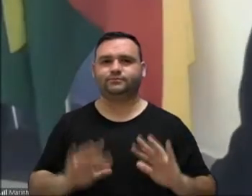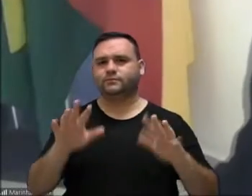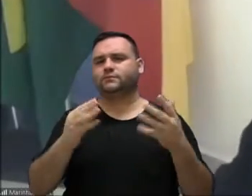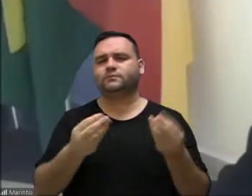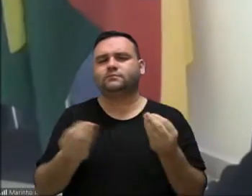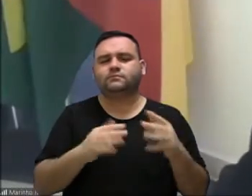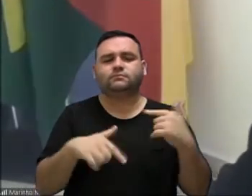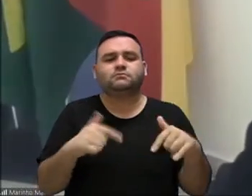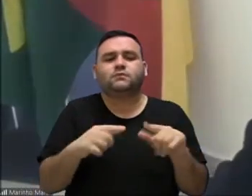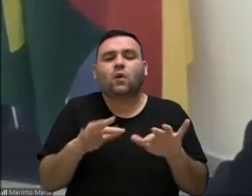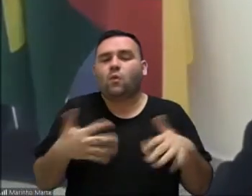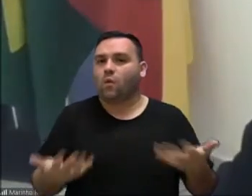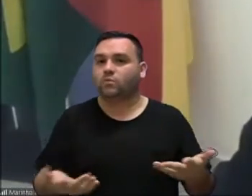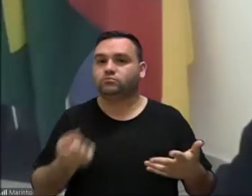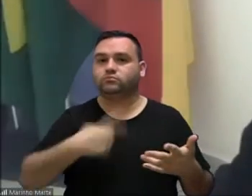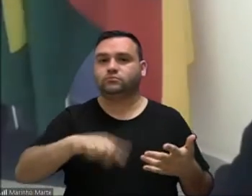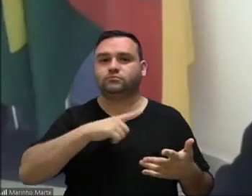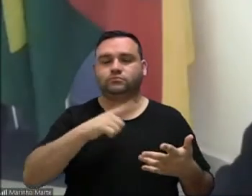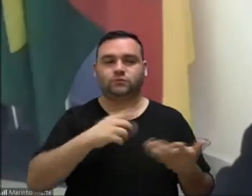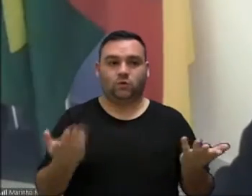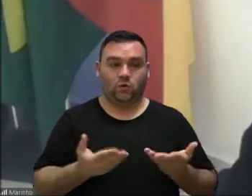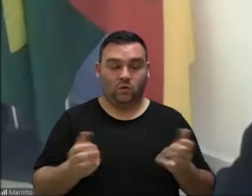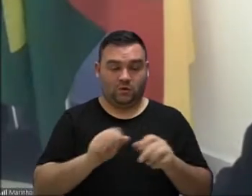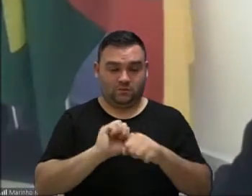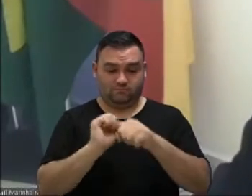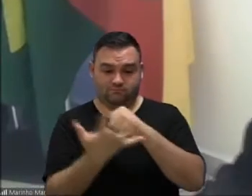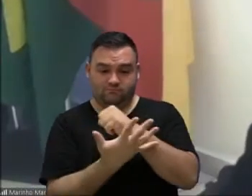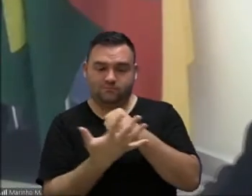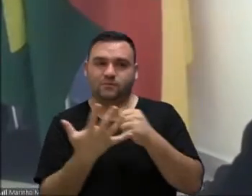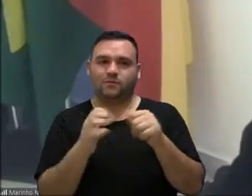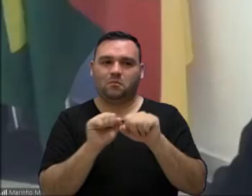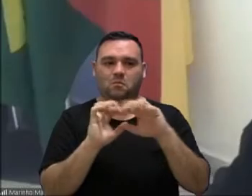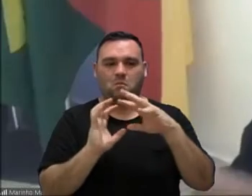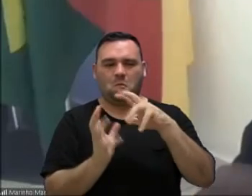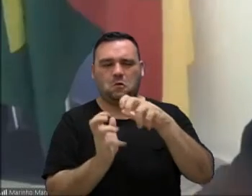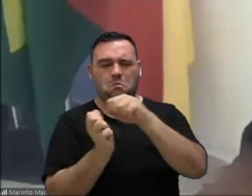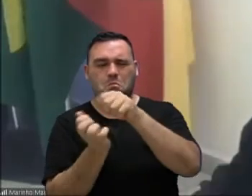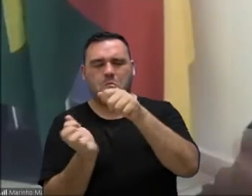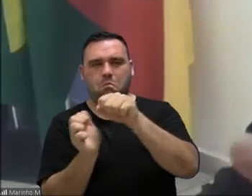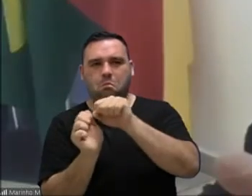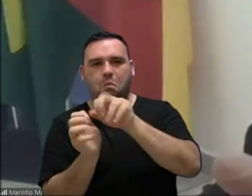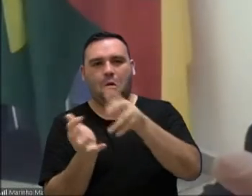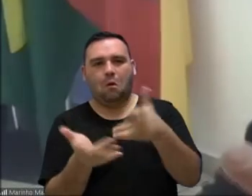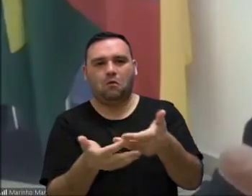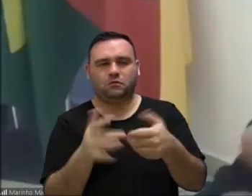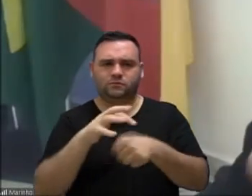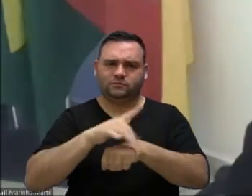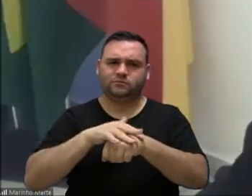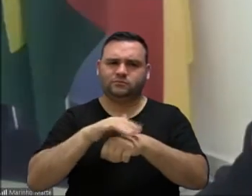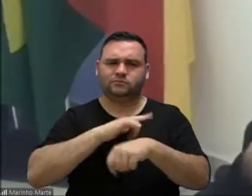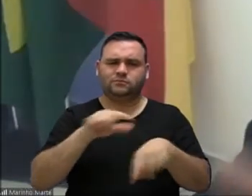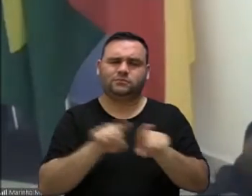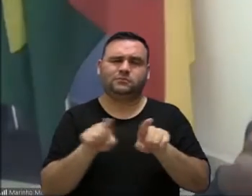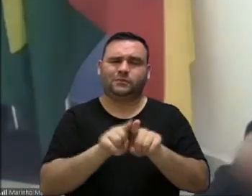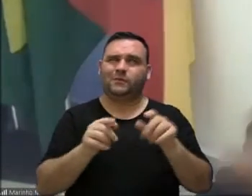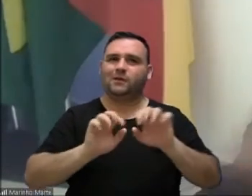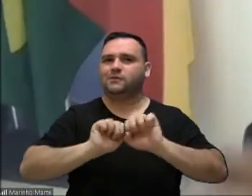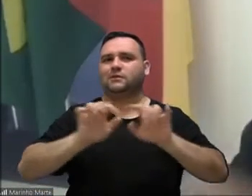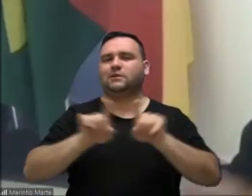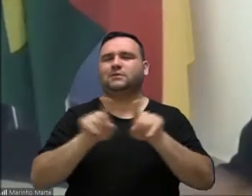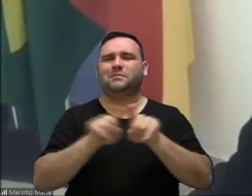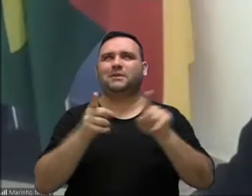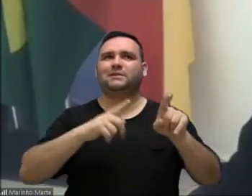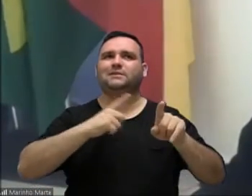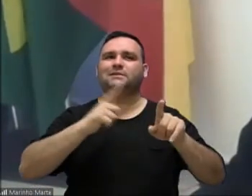bom qual é a atividade nós estamos vivendo uma pandemia esse projeto ele é logicamente ele tem um